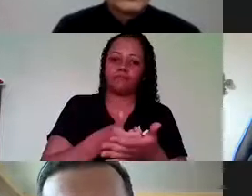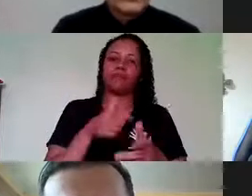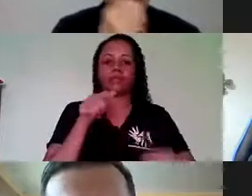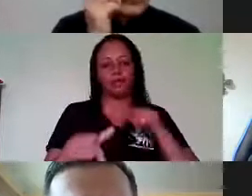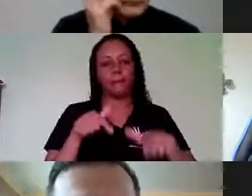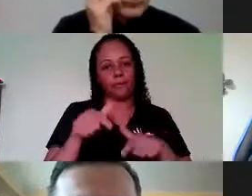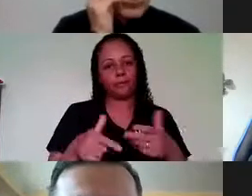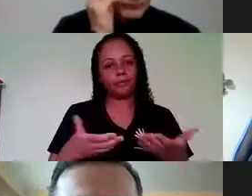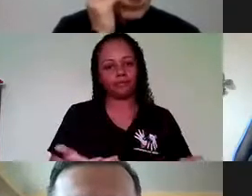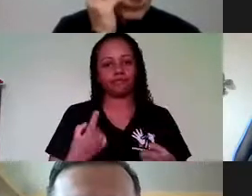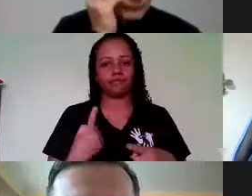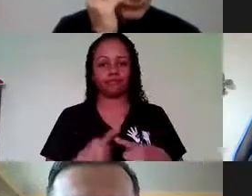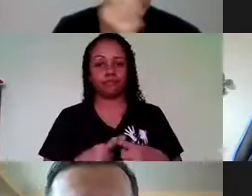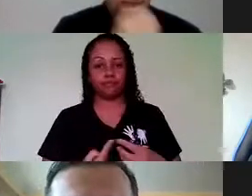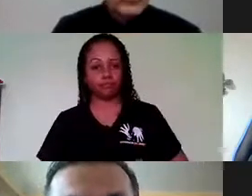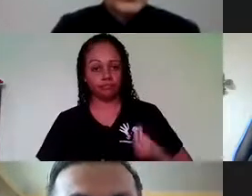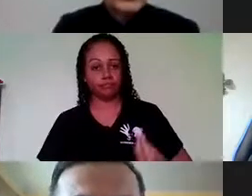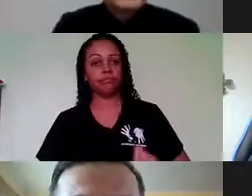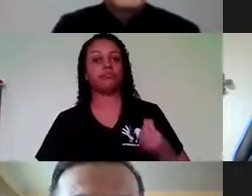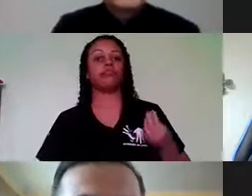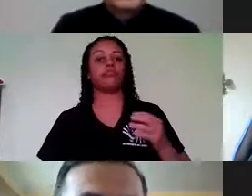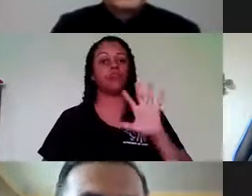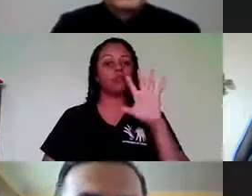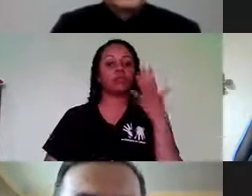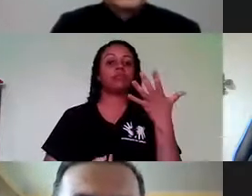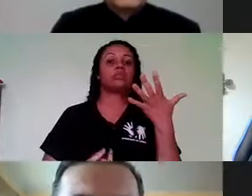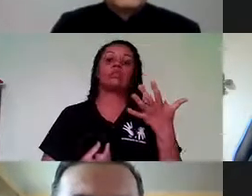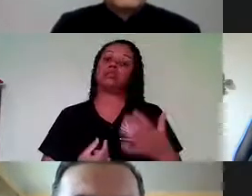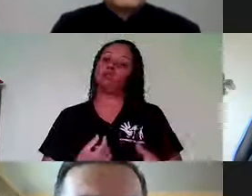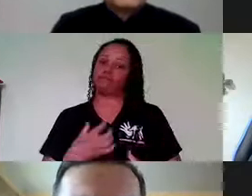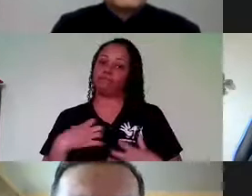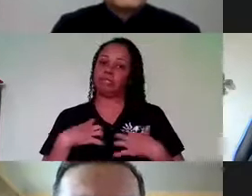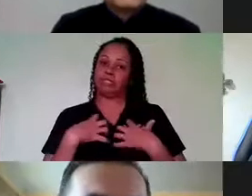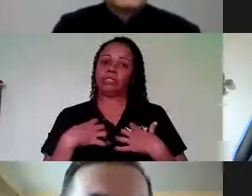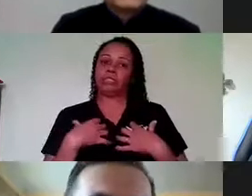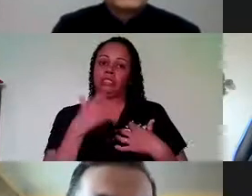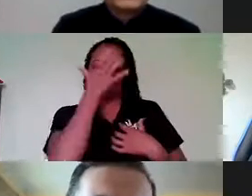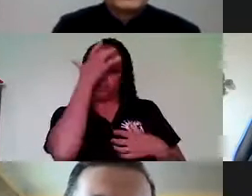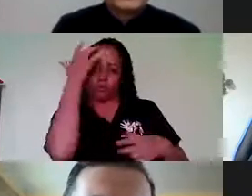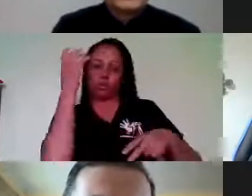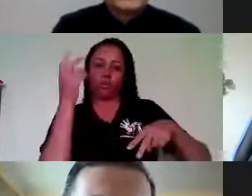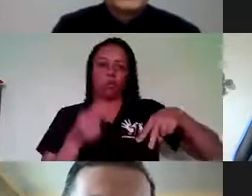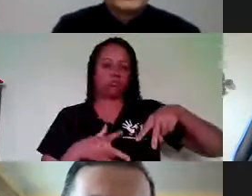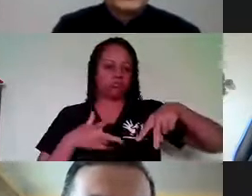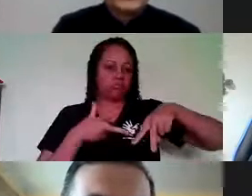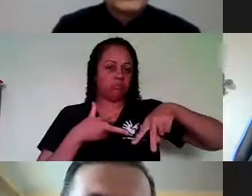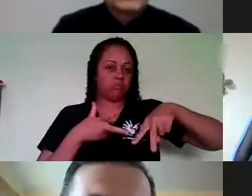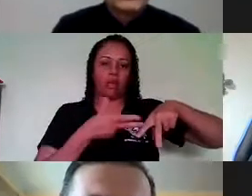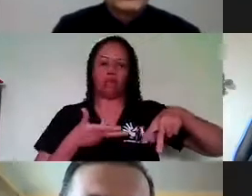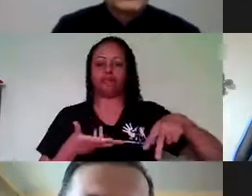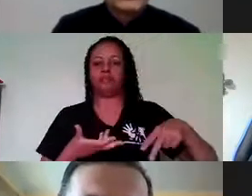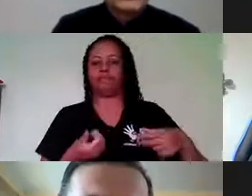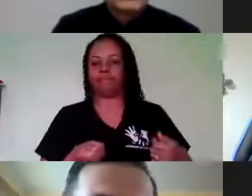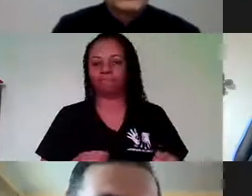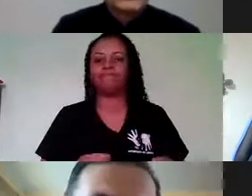vivenciei situações ali que é de dar medo, né? Pessoas amputadas, enfim, uma série de situações.